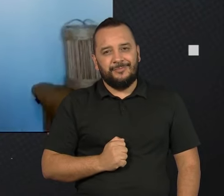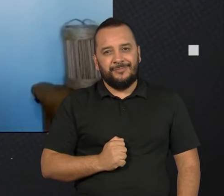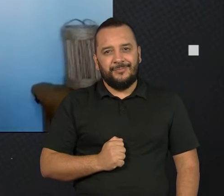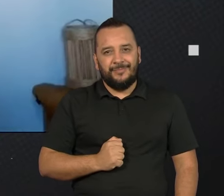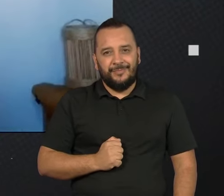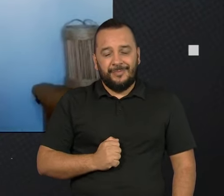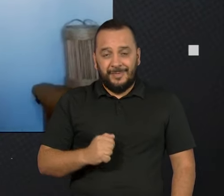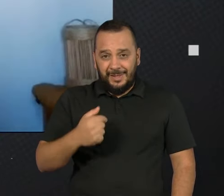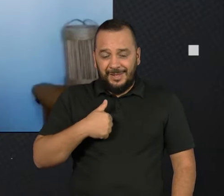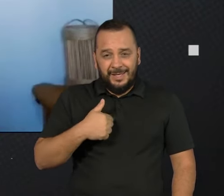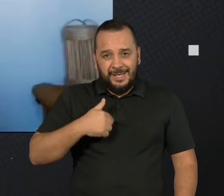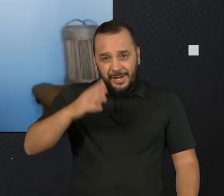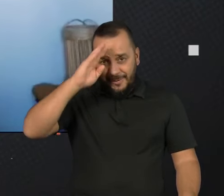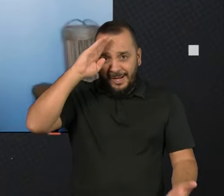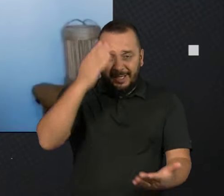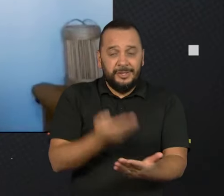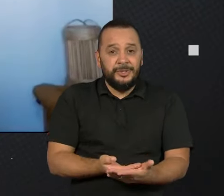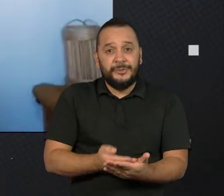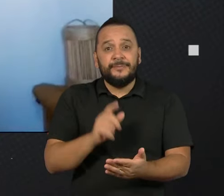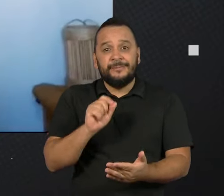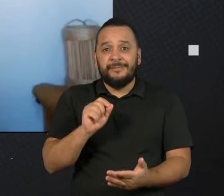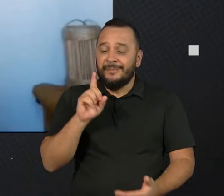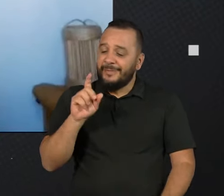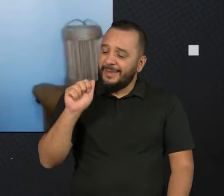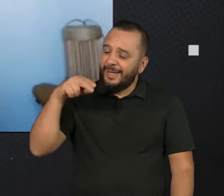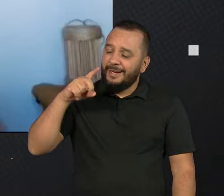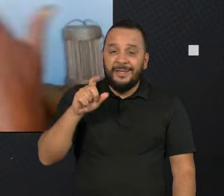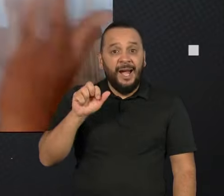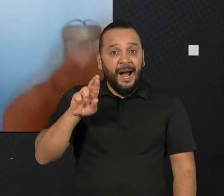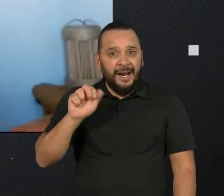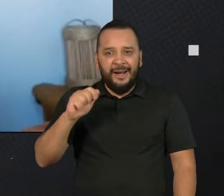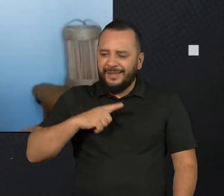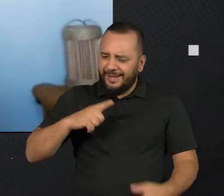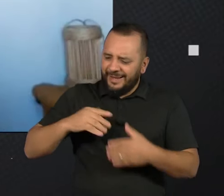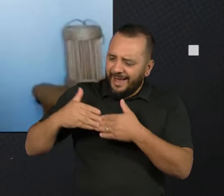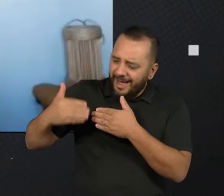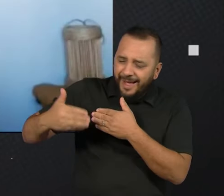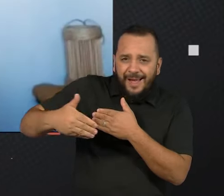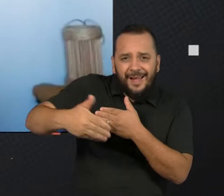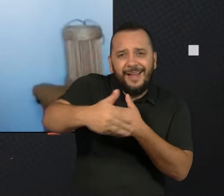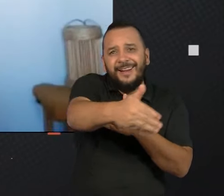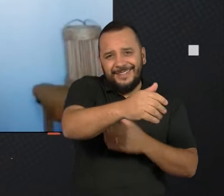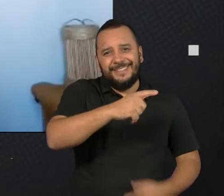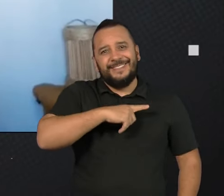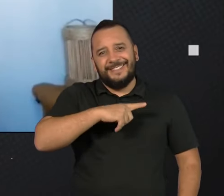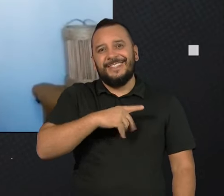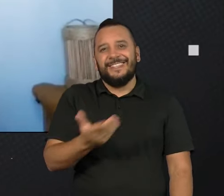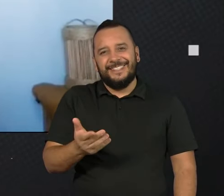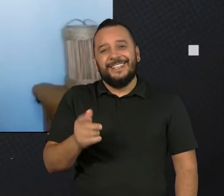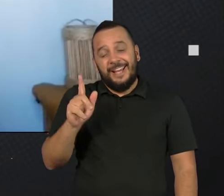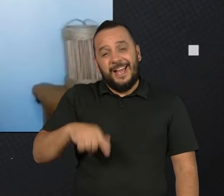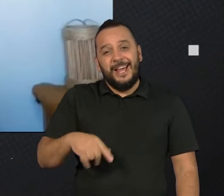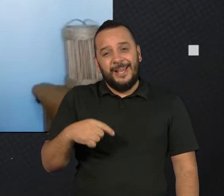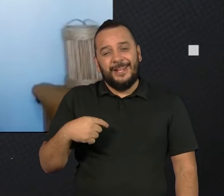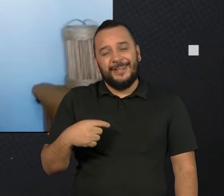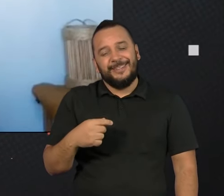e eu acredito que Dandara ainda vai ter um caminho grande pela frente, nosso filhinho que está completando 1